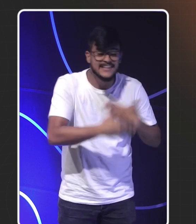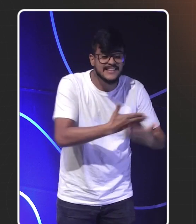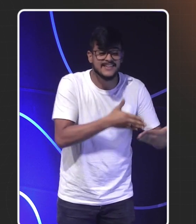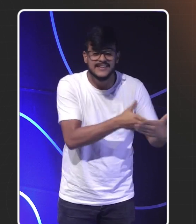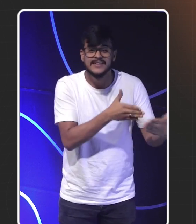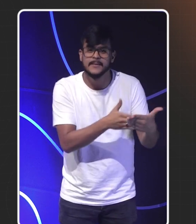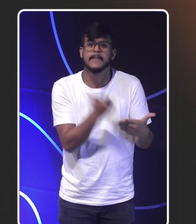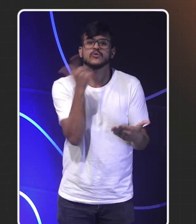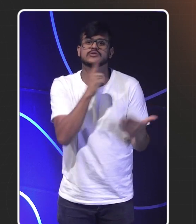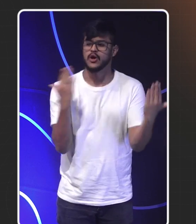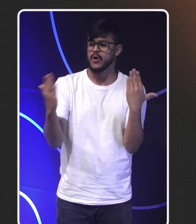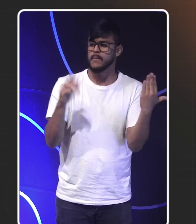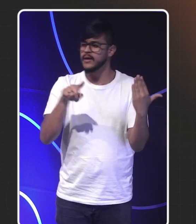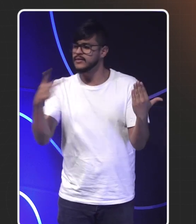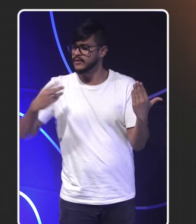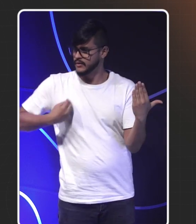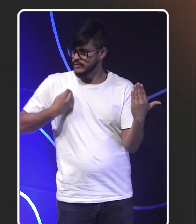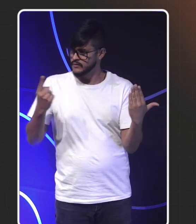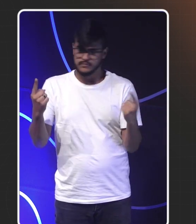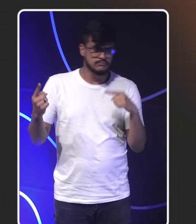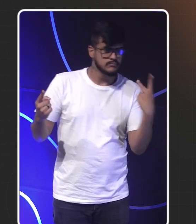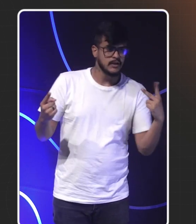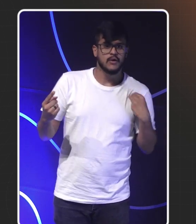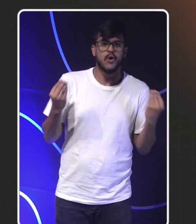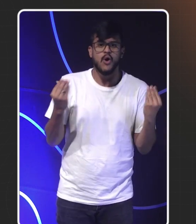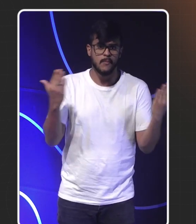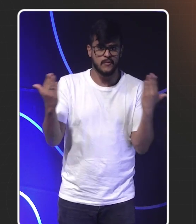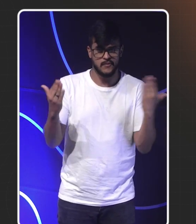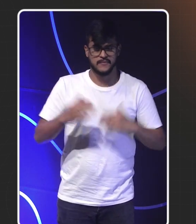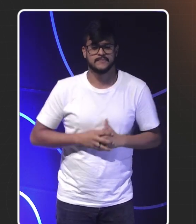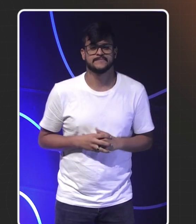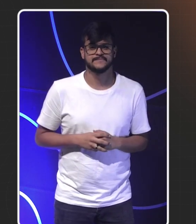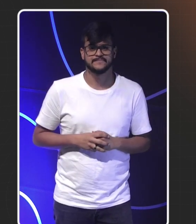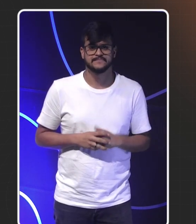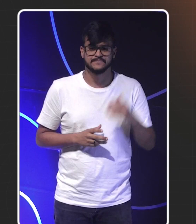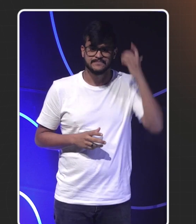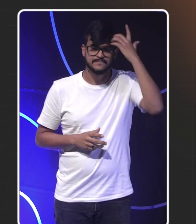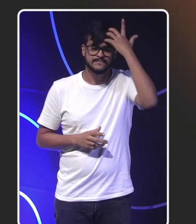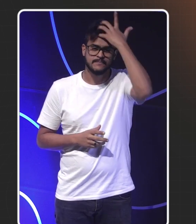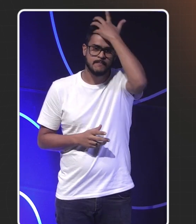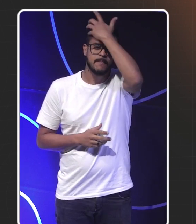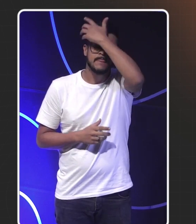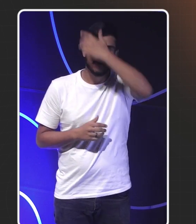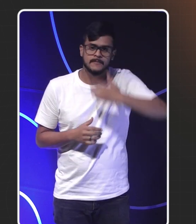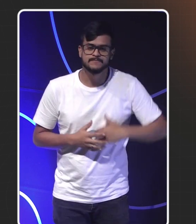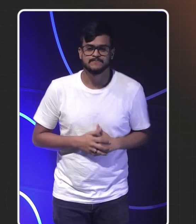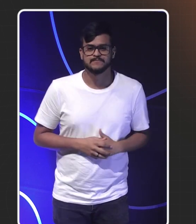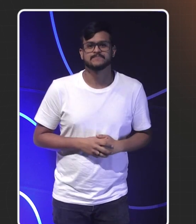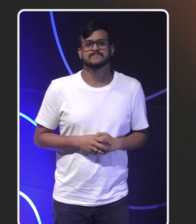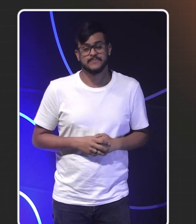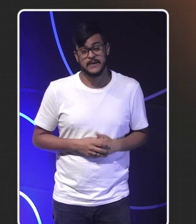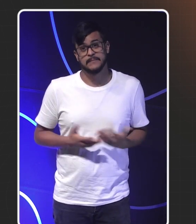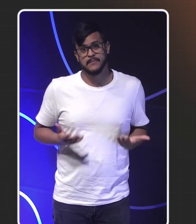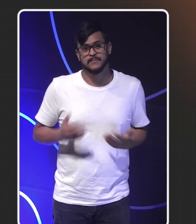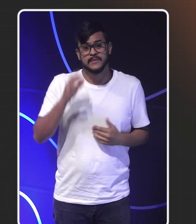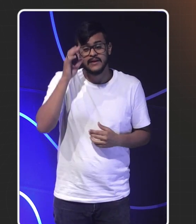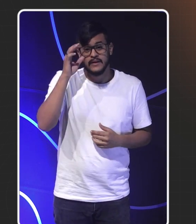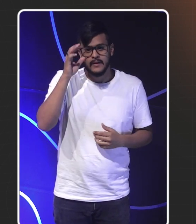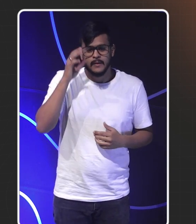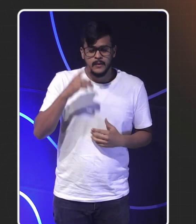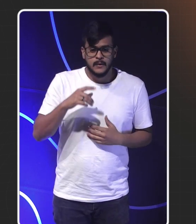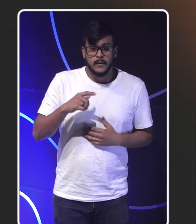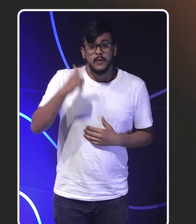esse contraponto aqui nesse painel. Bom, eu comecei